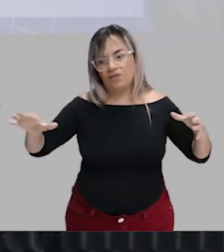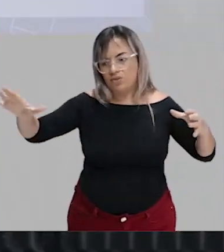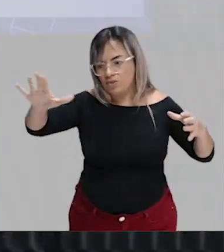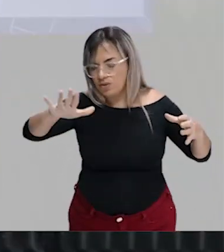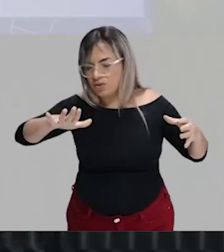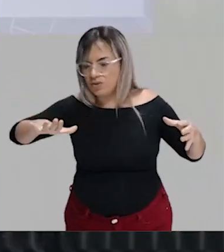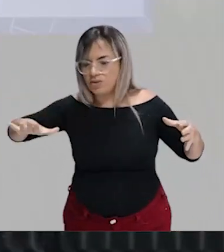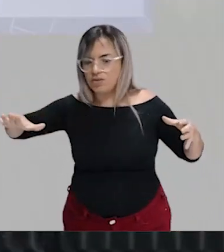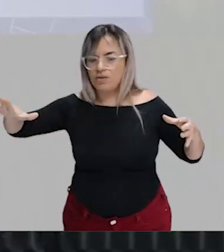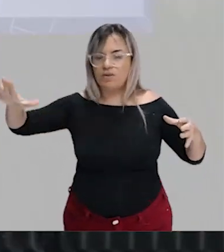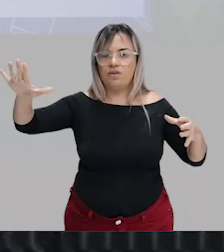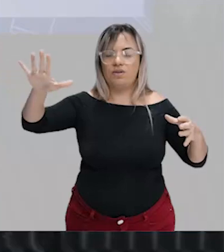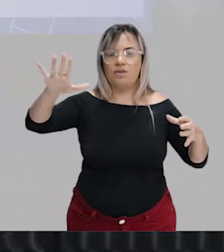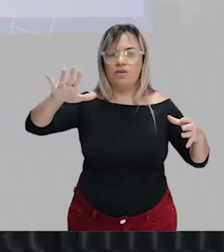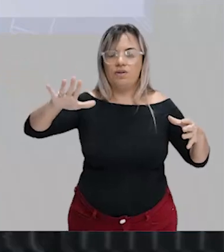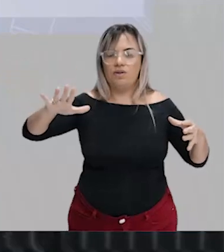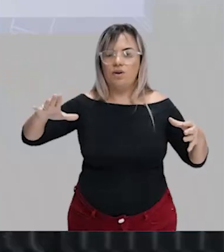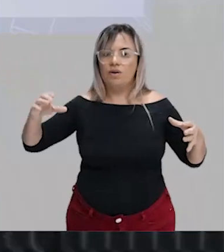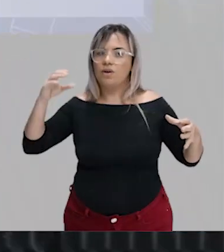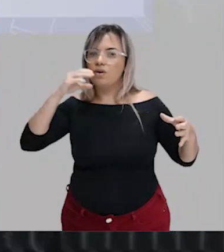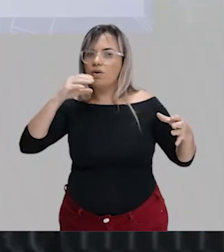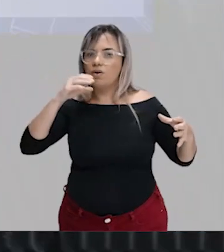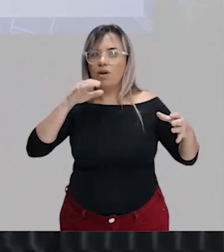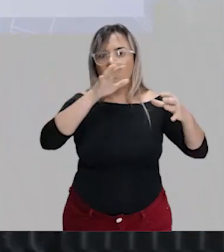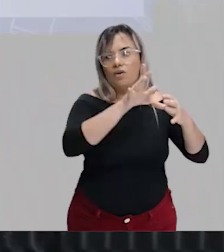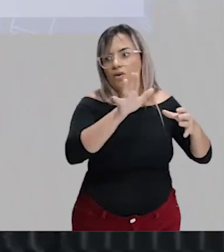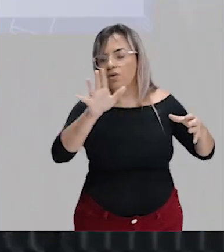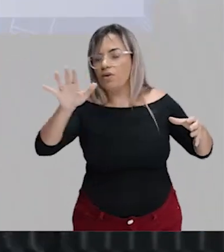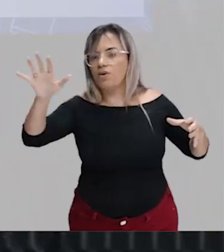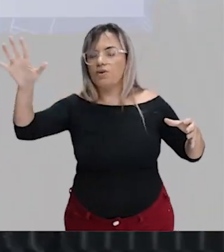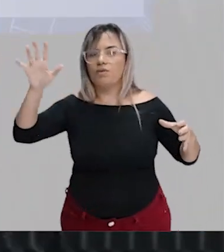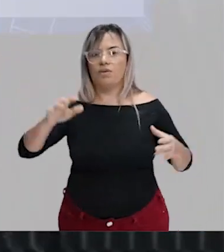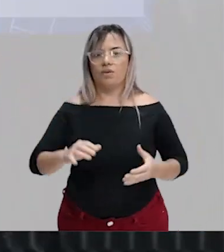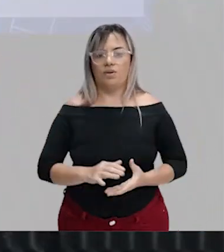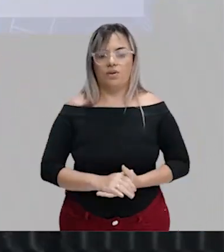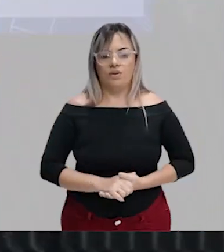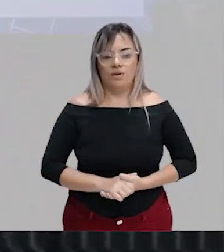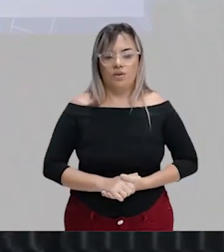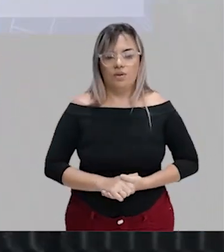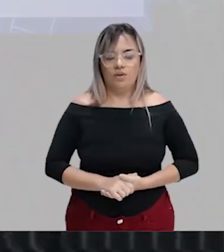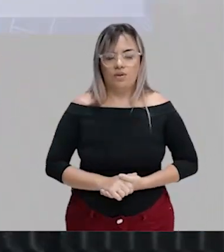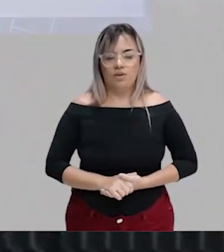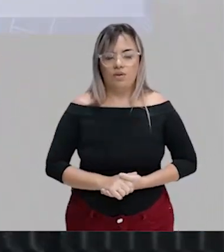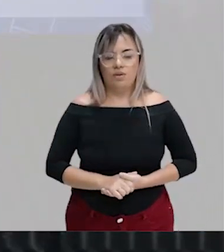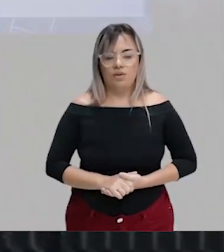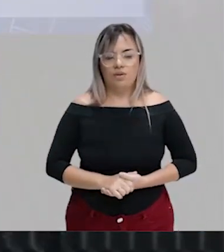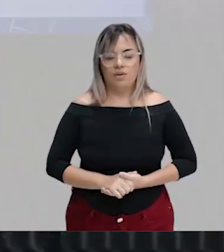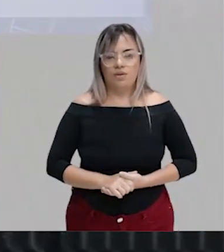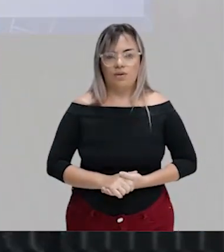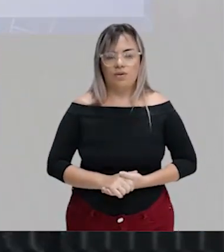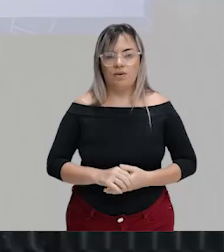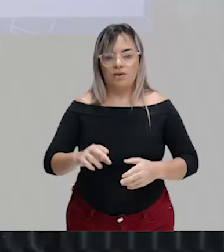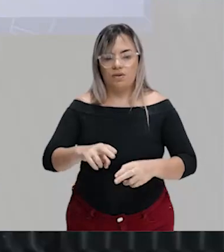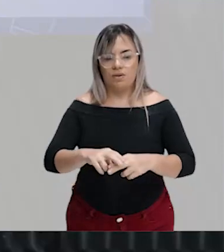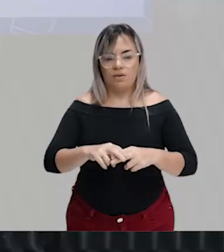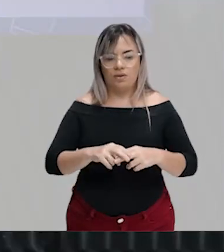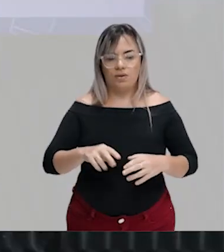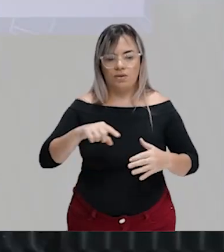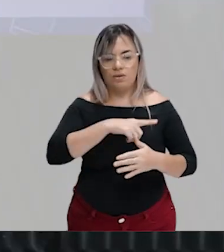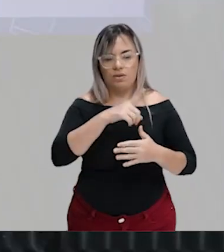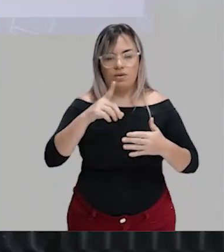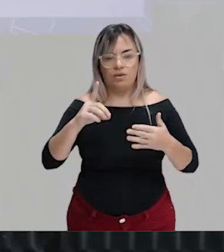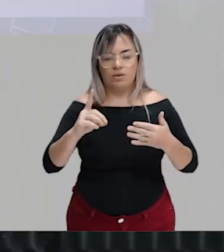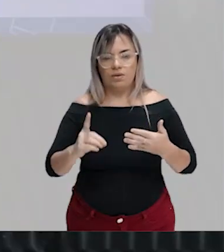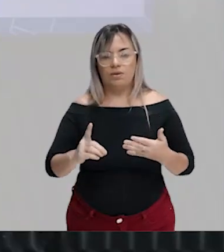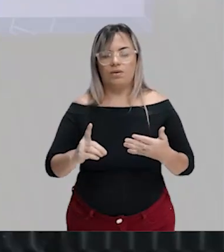fosse aberto esse calor, ele iria todo para o ambiente, tá certo? Então, é por isso que a resposta é a letra D,